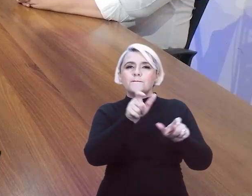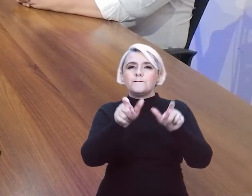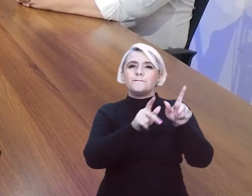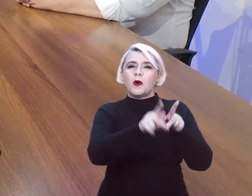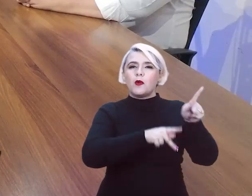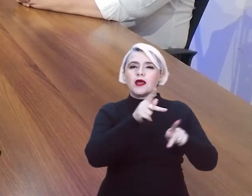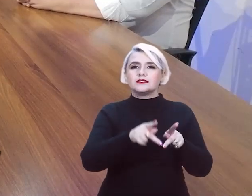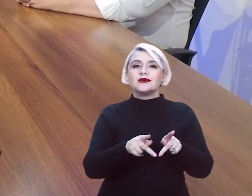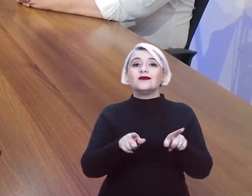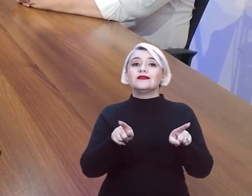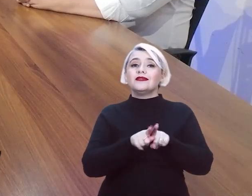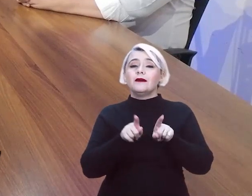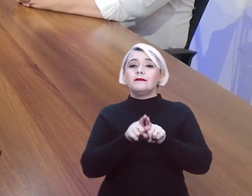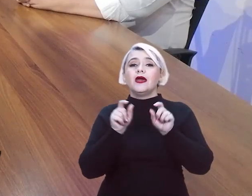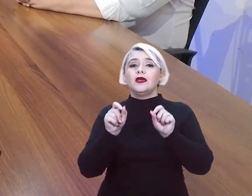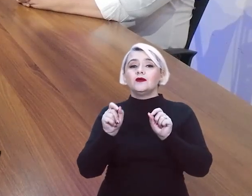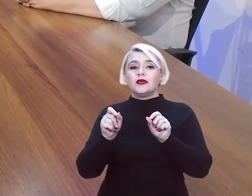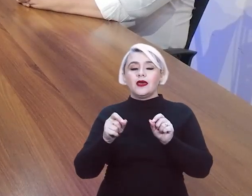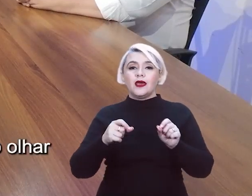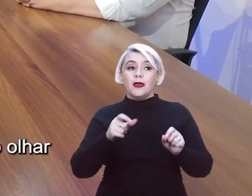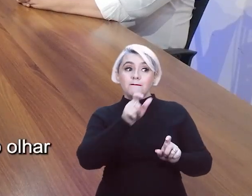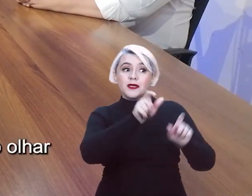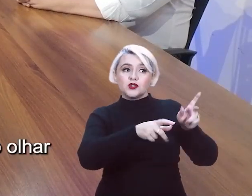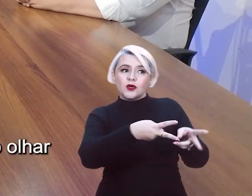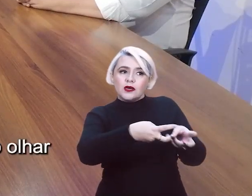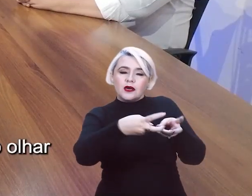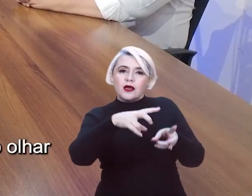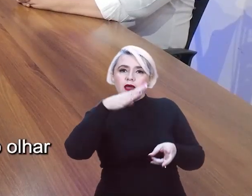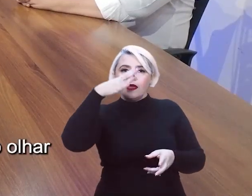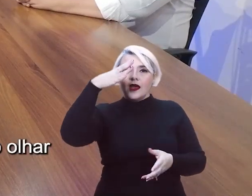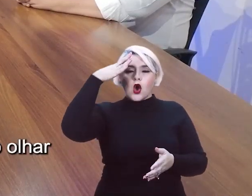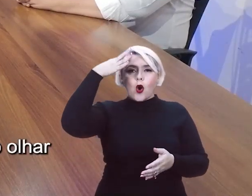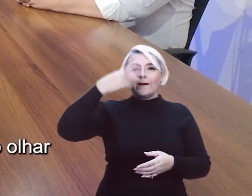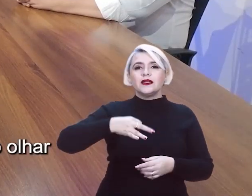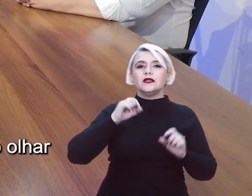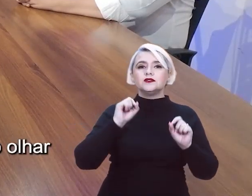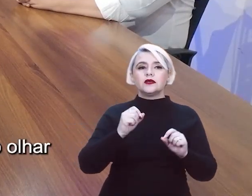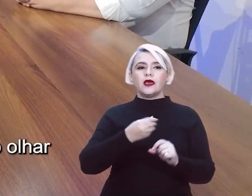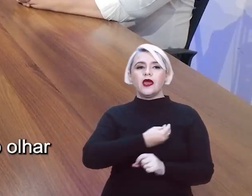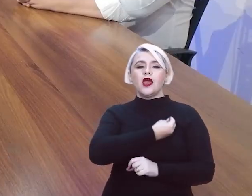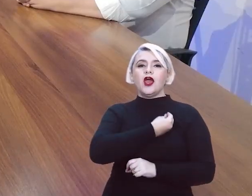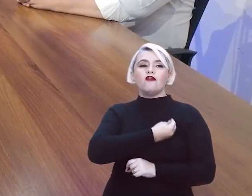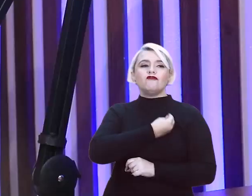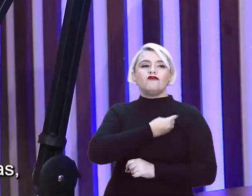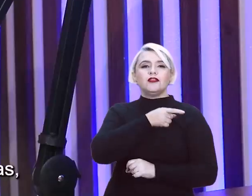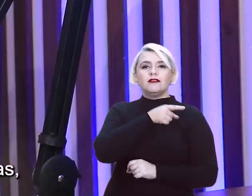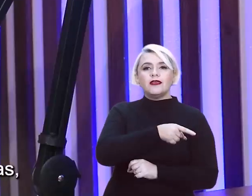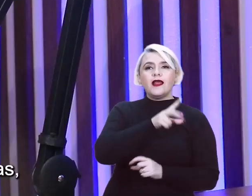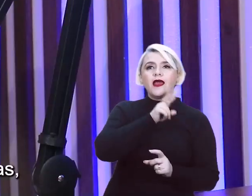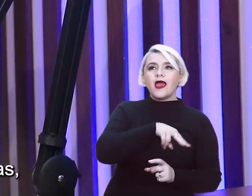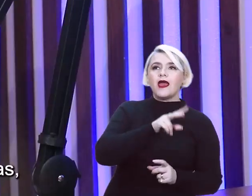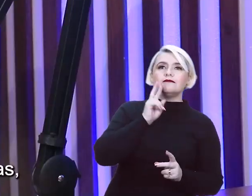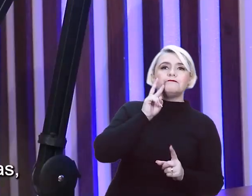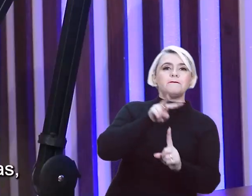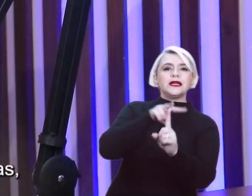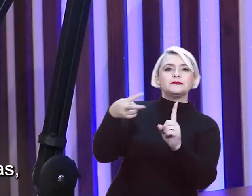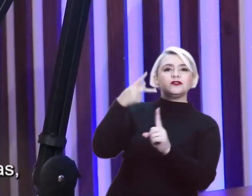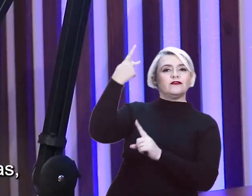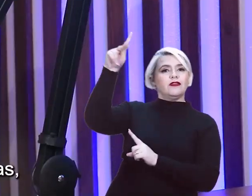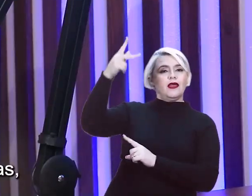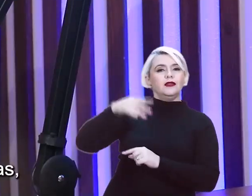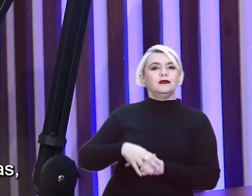com que esse outro que por ele é explorado compreendesse a vida a partir do olhar dele. Por exemplo,